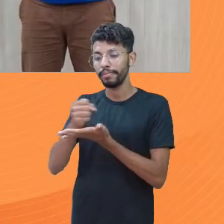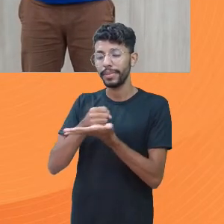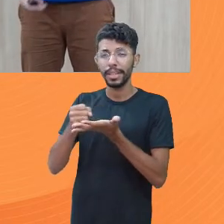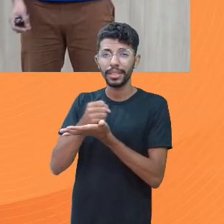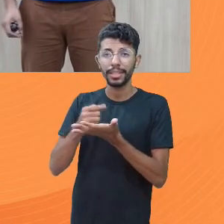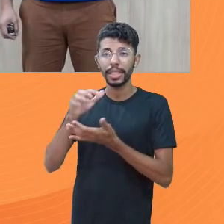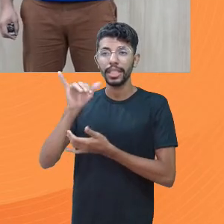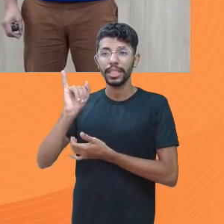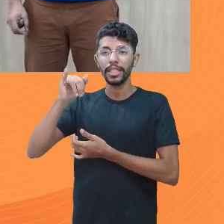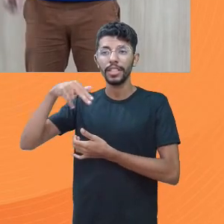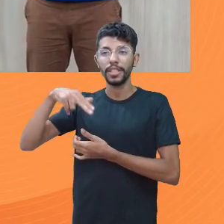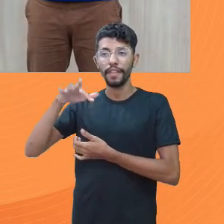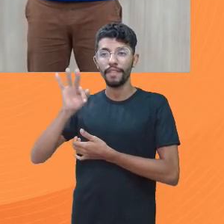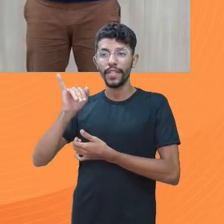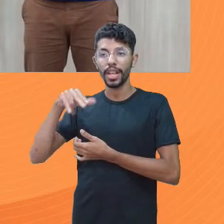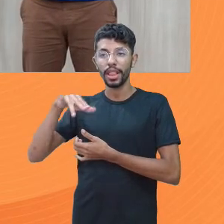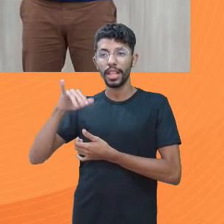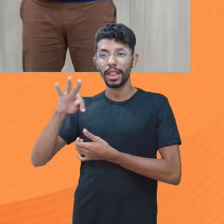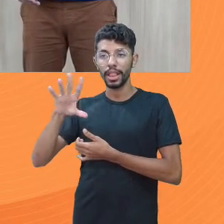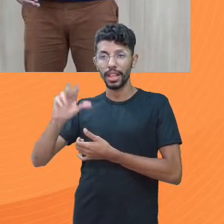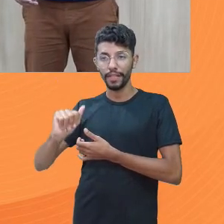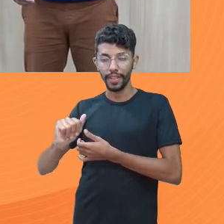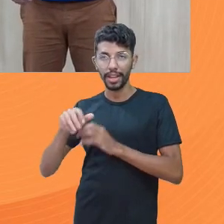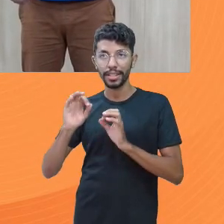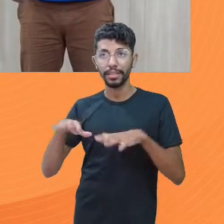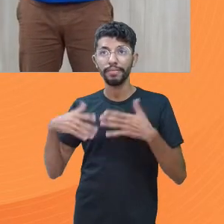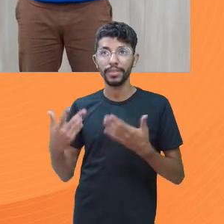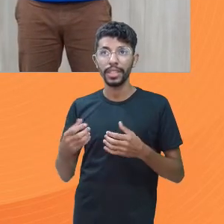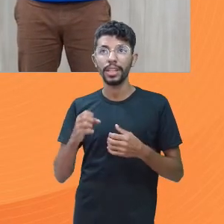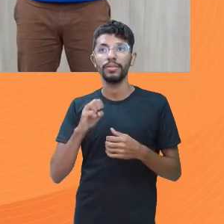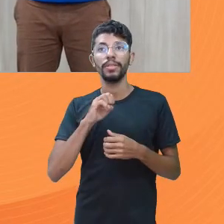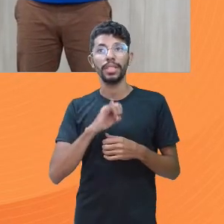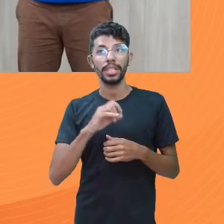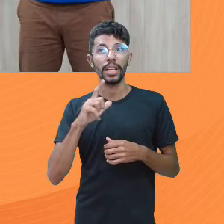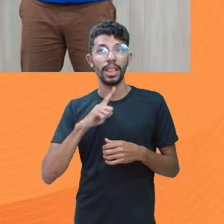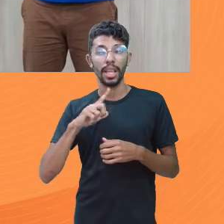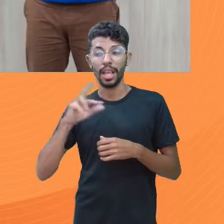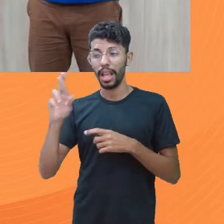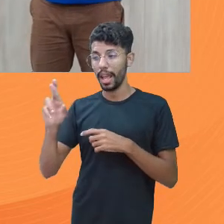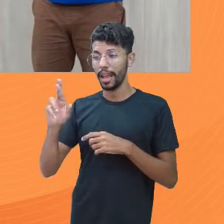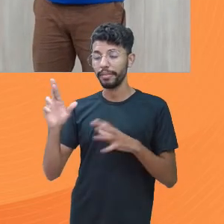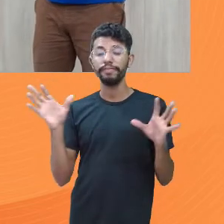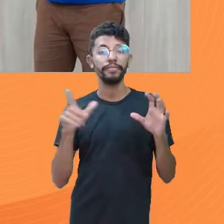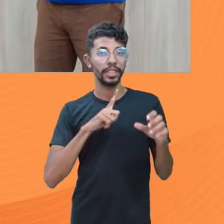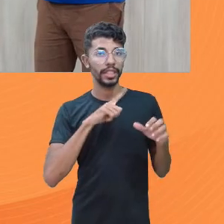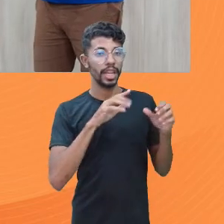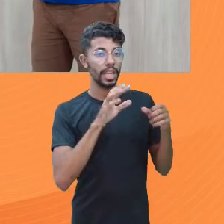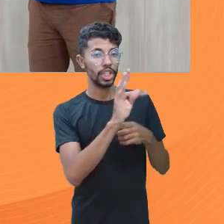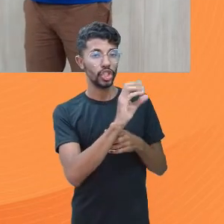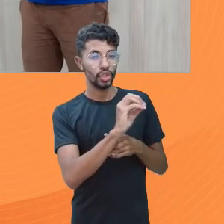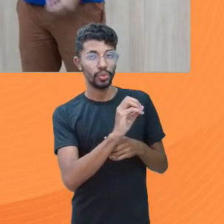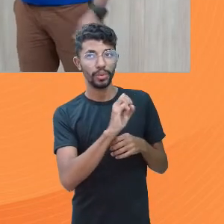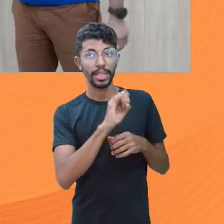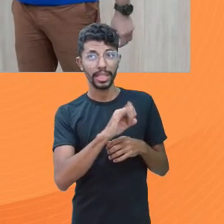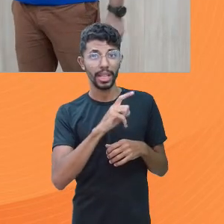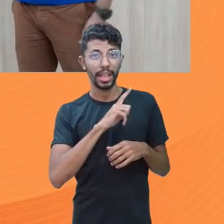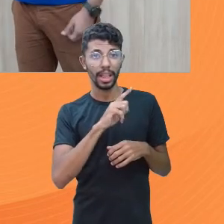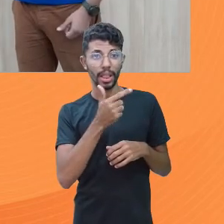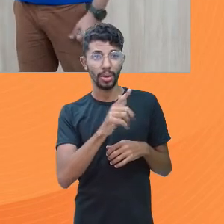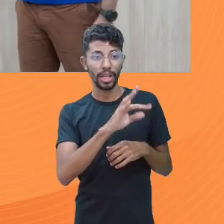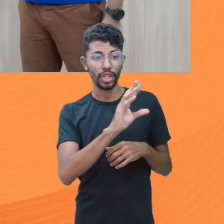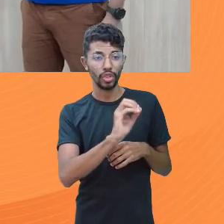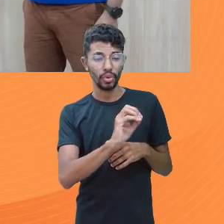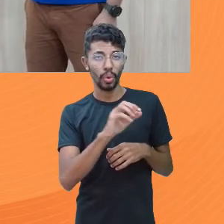infinitiva. Então, se tem R, tem to. Se não tem R, não tem to. Isso nas frases, tá? Então, como assim, professor? Olha lá.